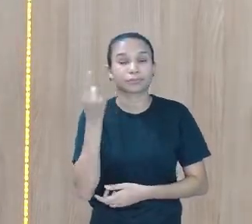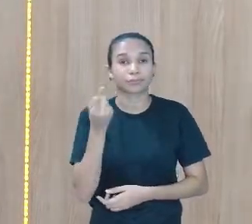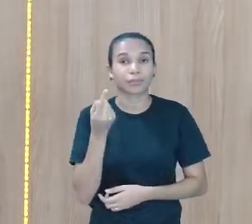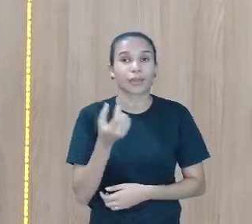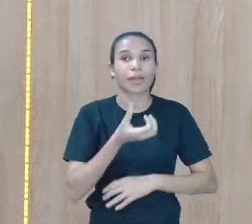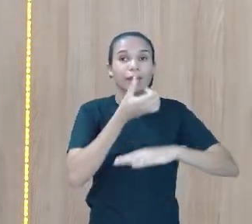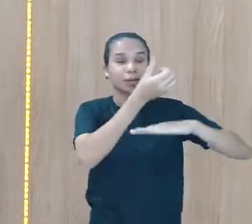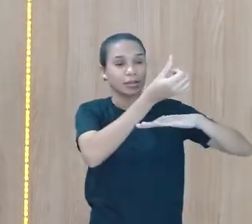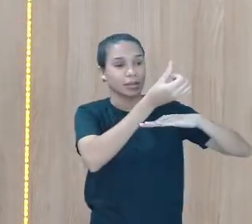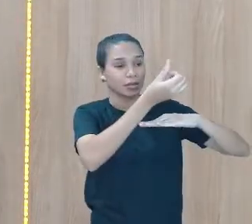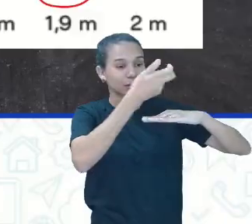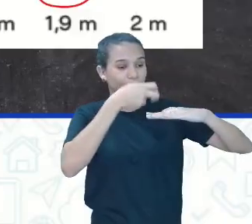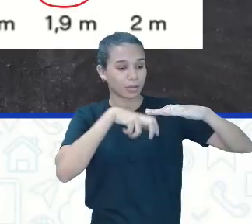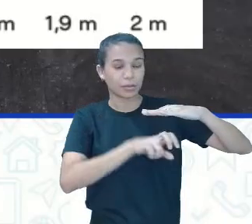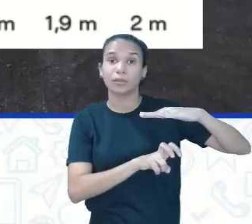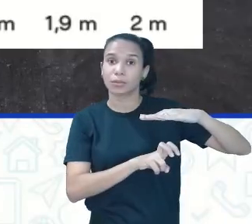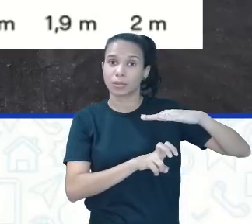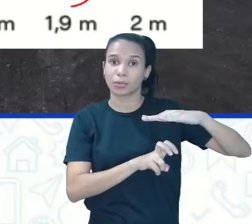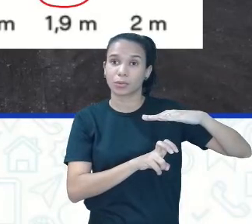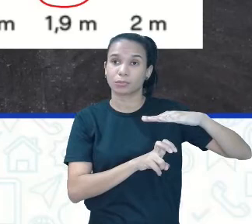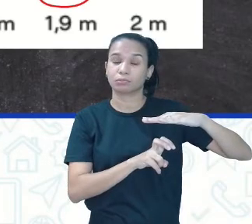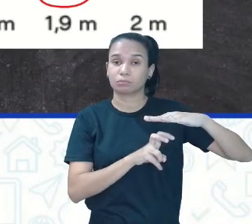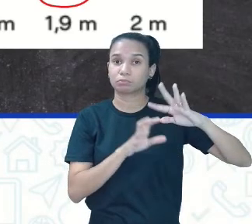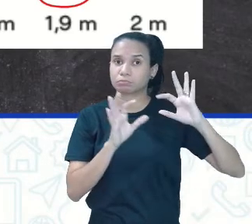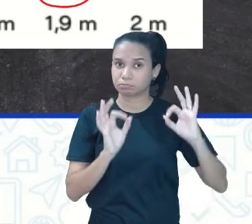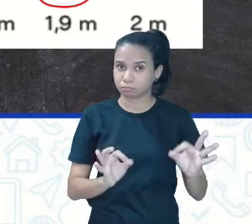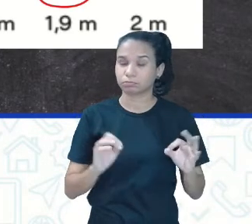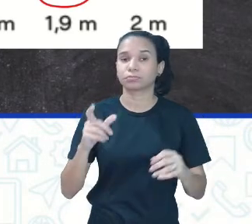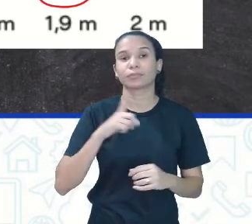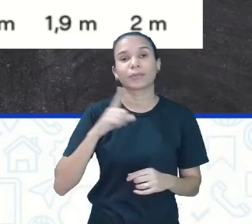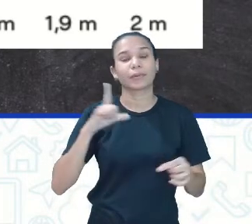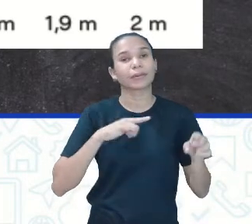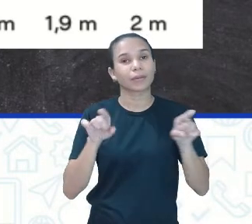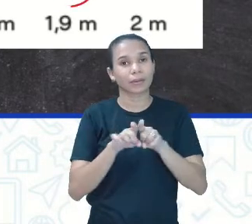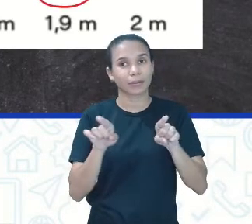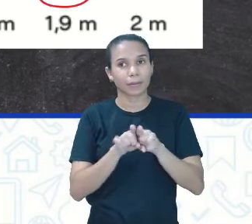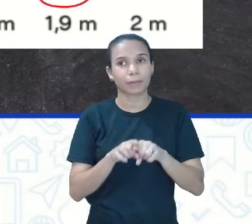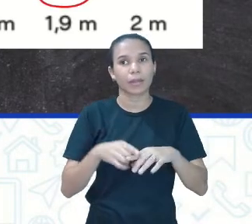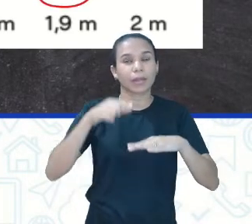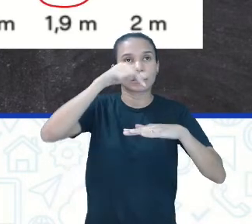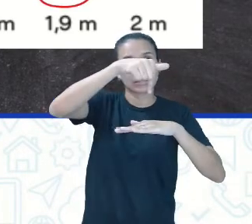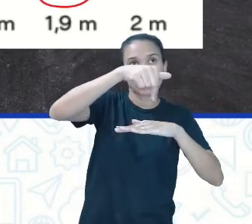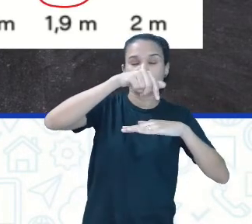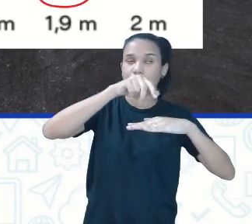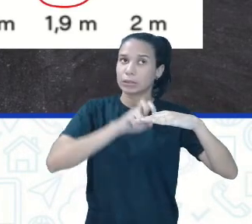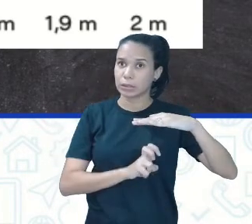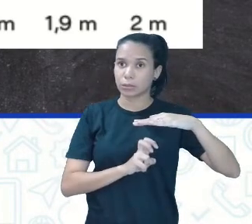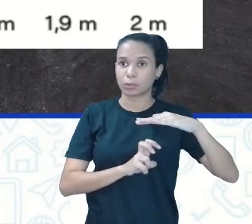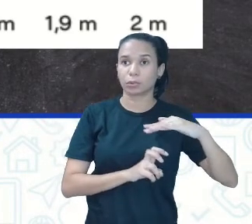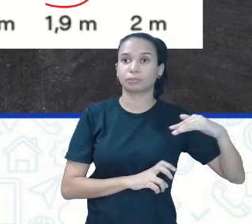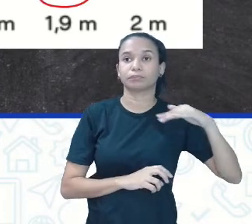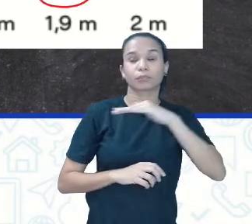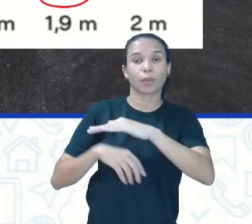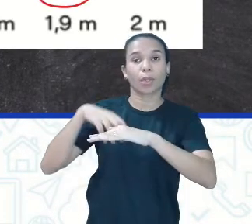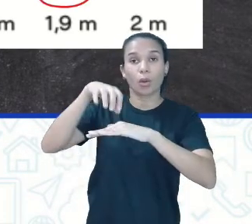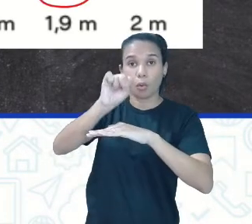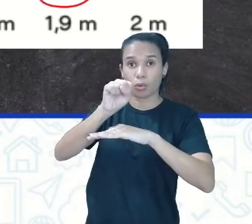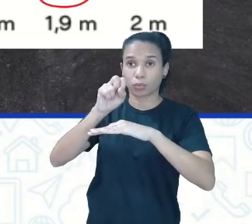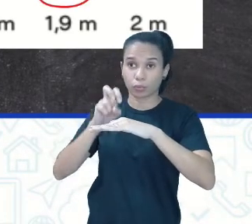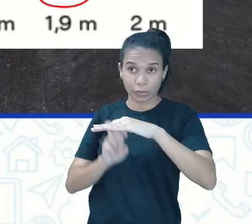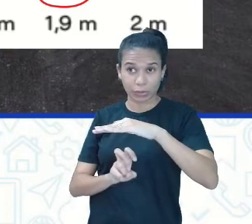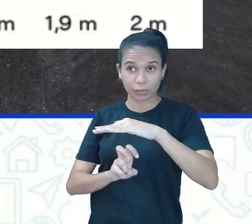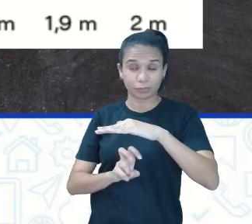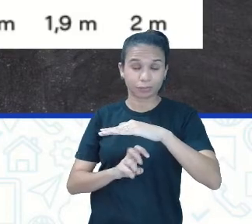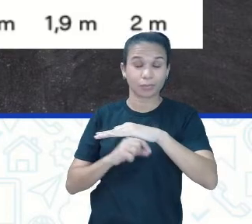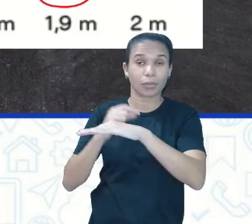é a fração 6 sobre 5. Teremos também a fração 7 sobre 5, a fração 8